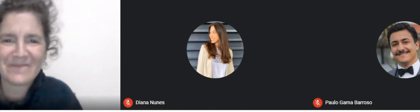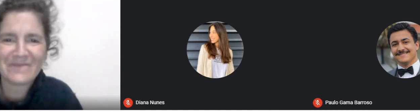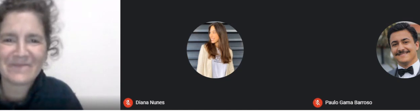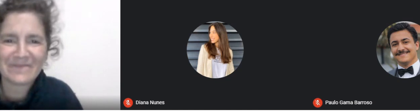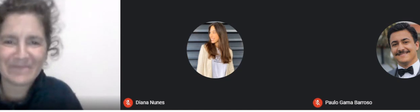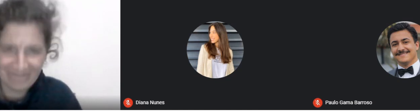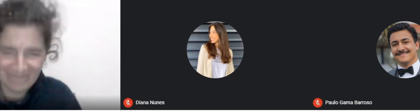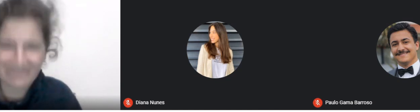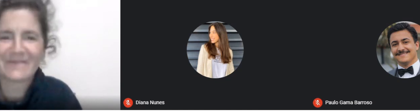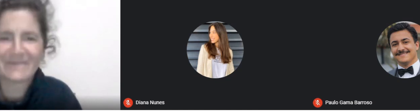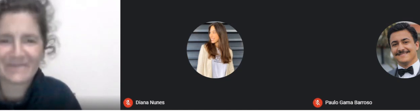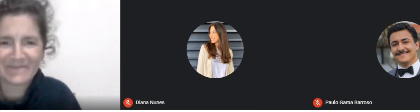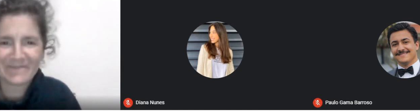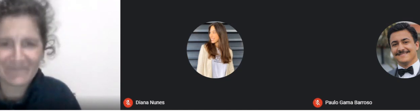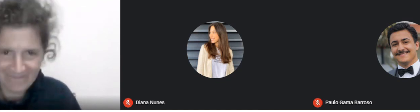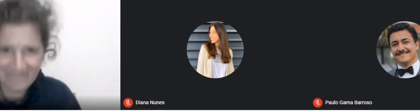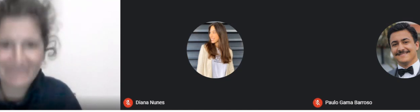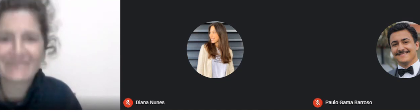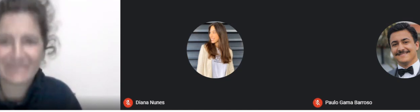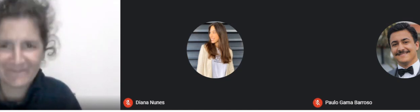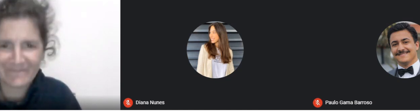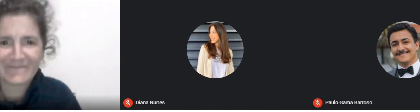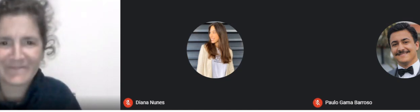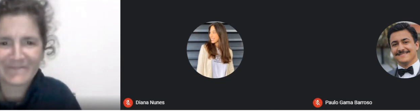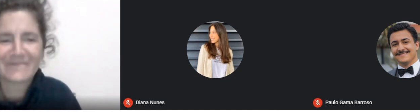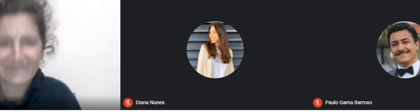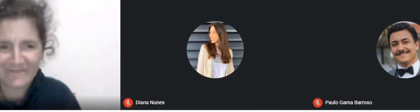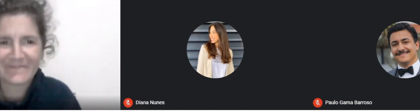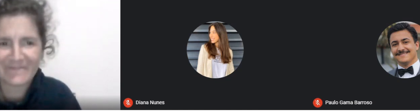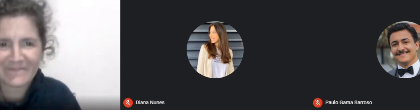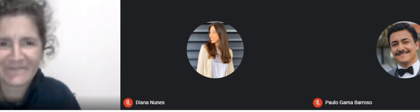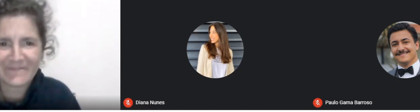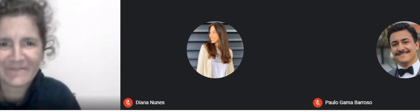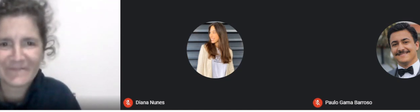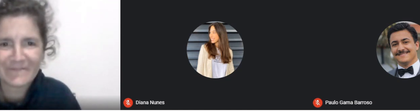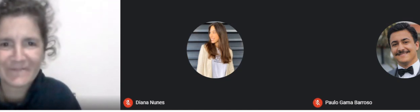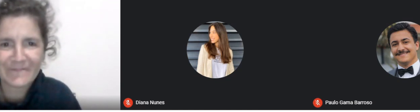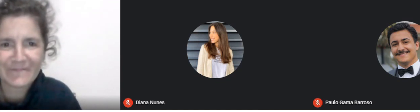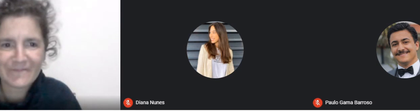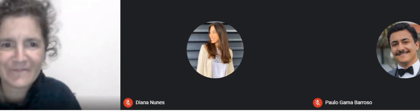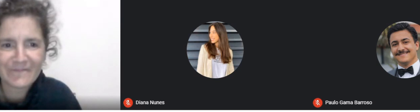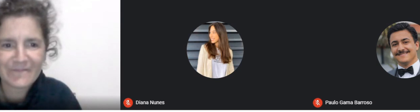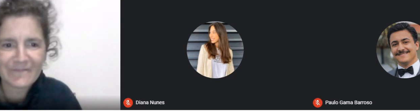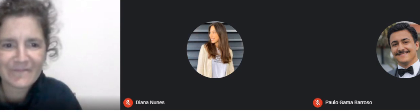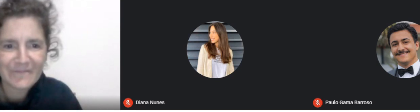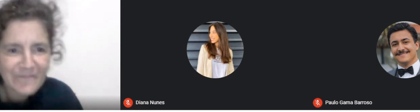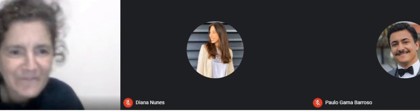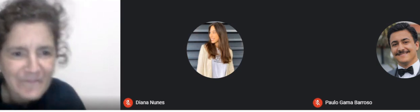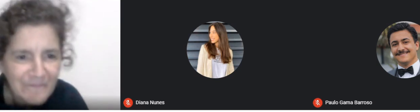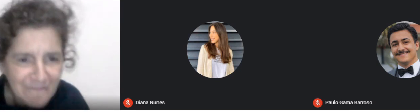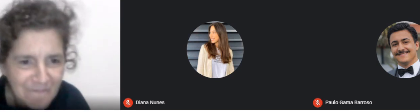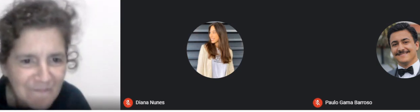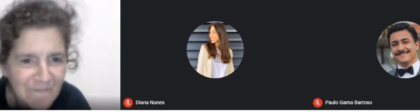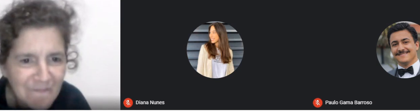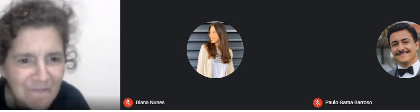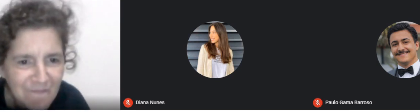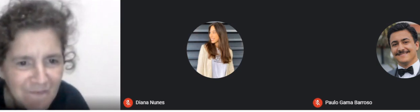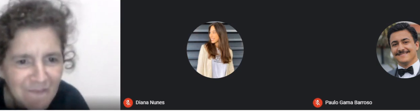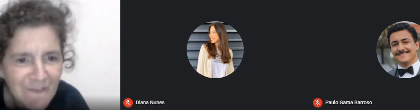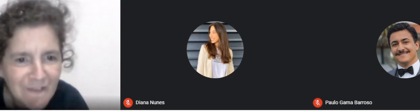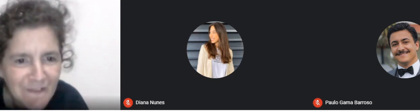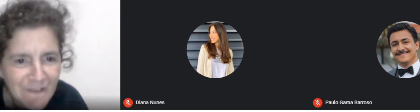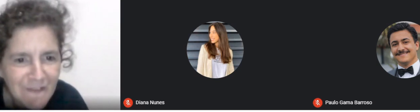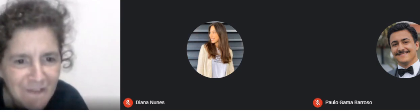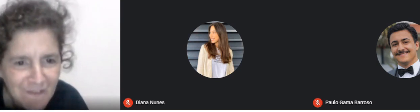Mas pronto, sem problema, sem problema. O importante é participar e temos a Eunice com o dedo no ar. O meu nome gestual é Eunice,